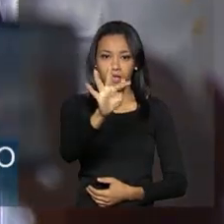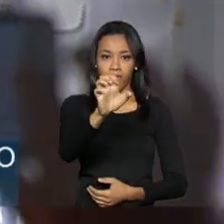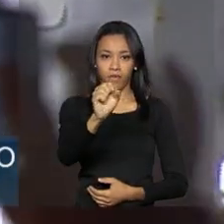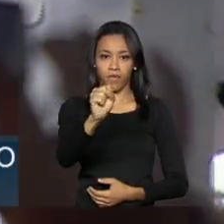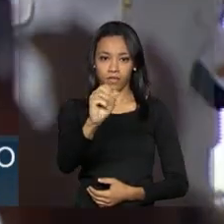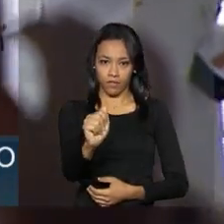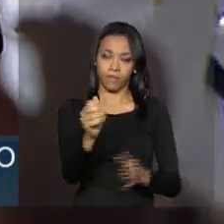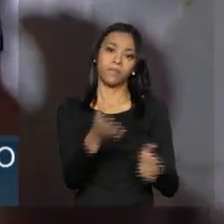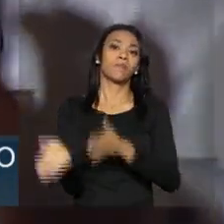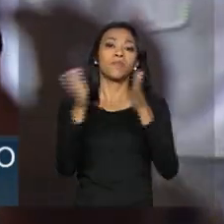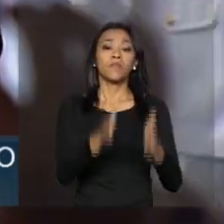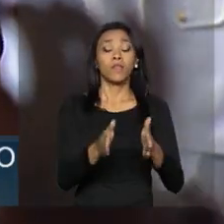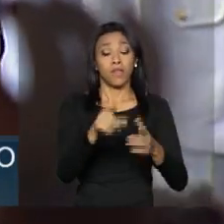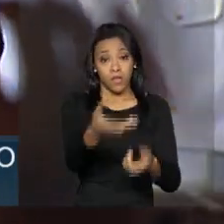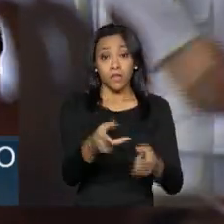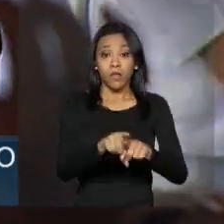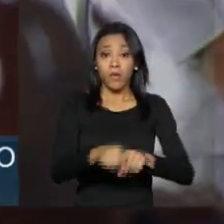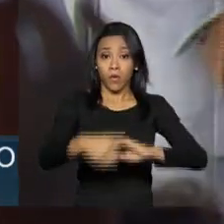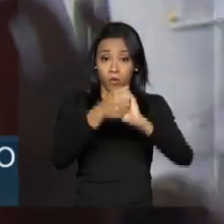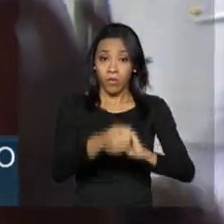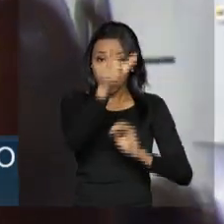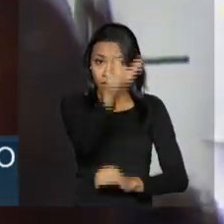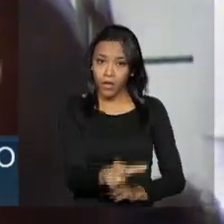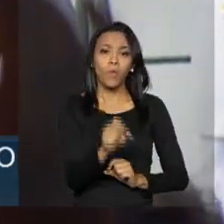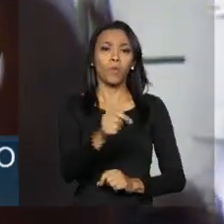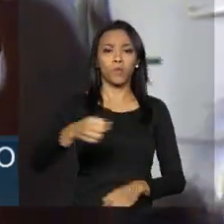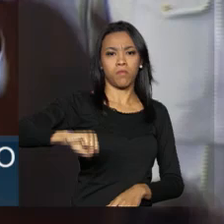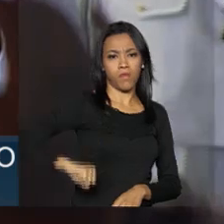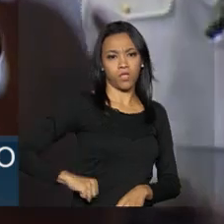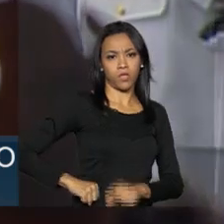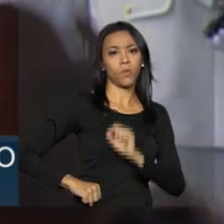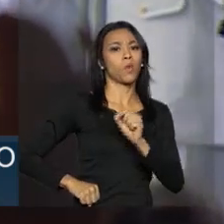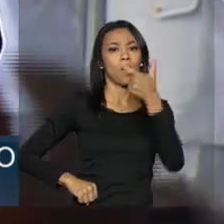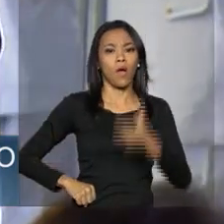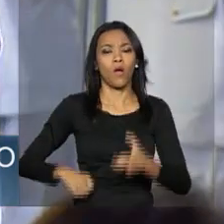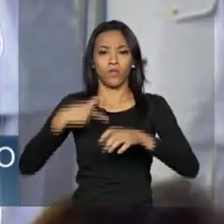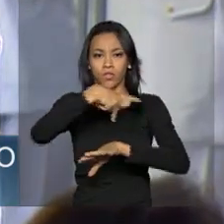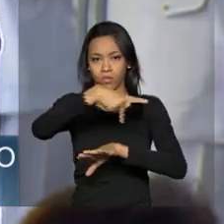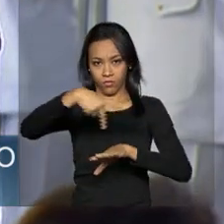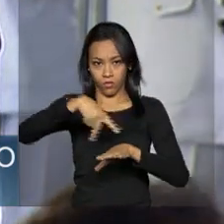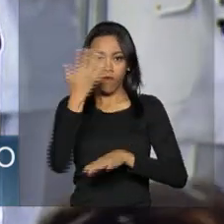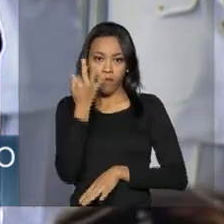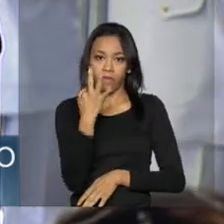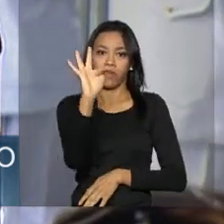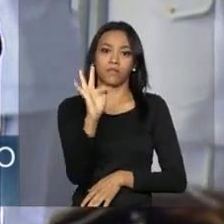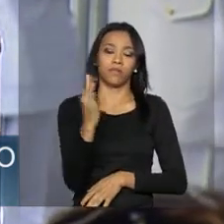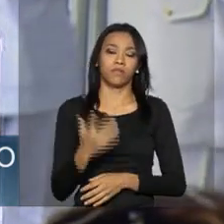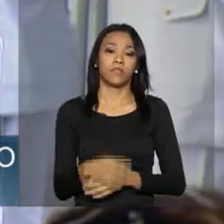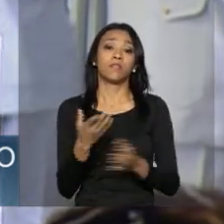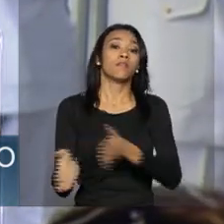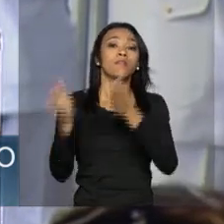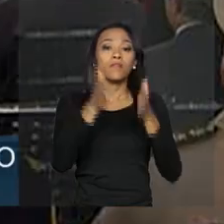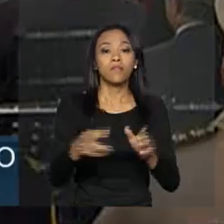Cumprimentar o embaixador Laurent Billy, embaixador da República Francesa no Brasil.